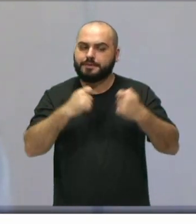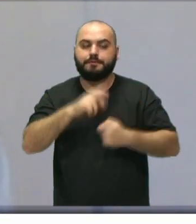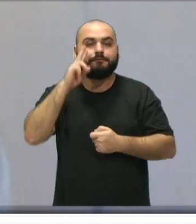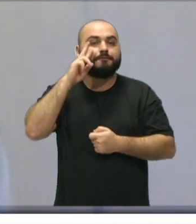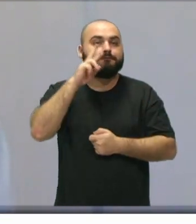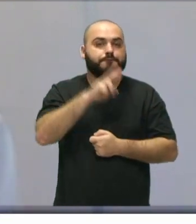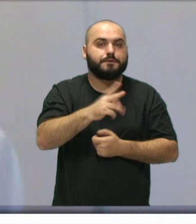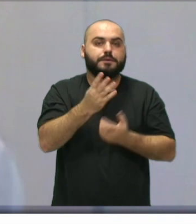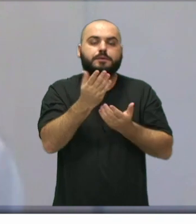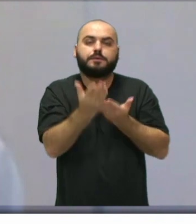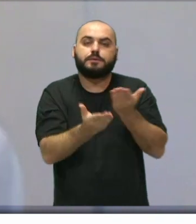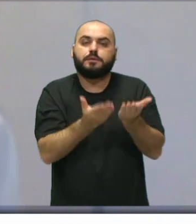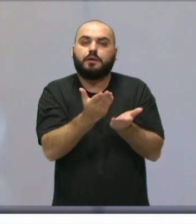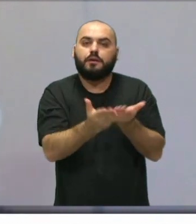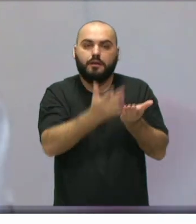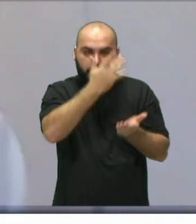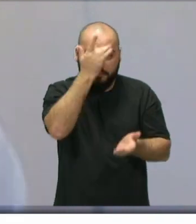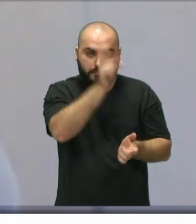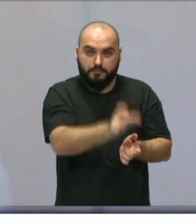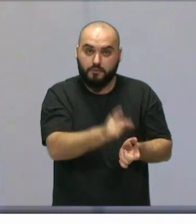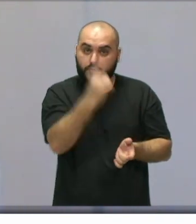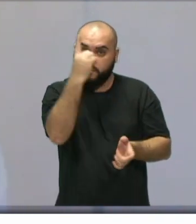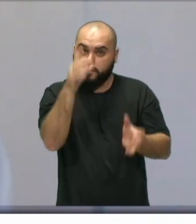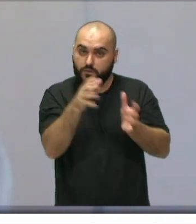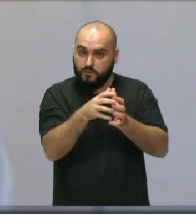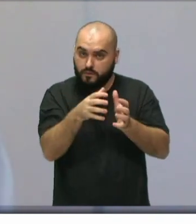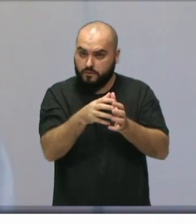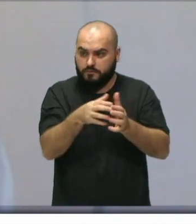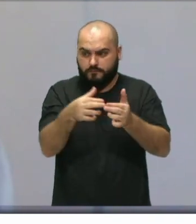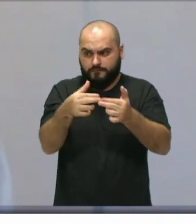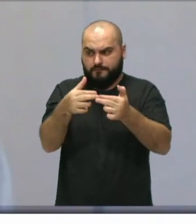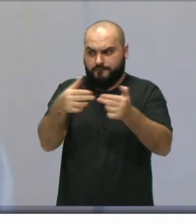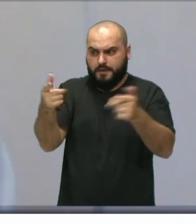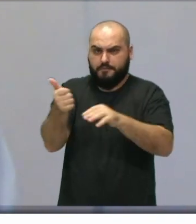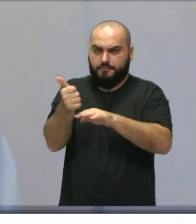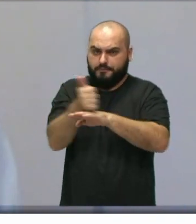desta pessoa uma equipe que é uma equipe multidisciplinar.